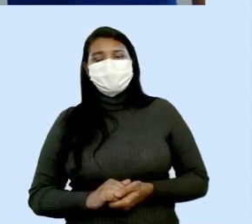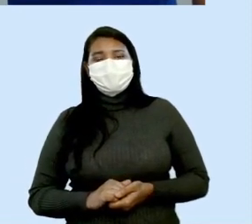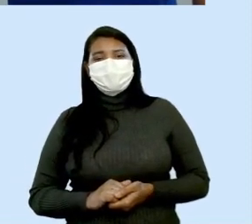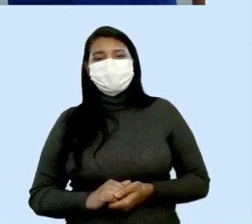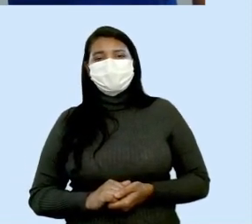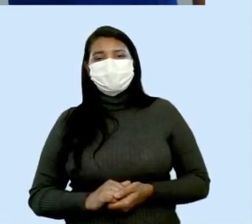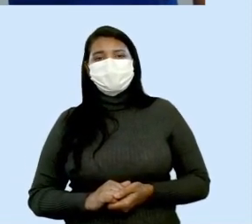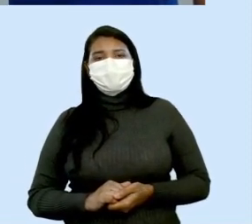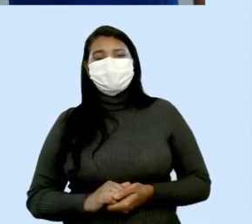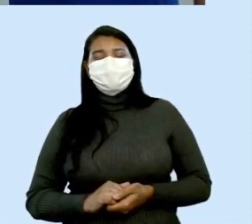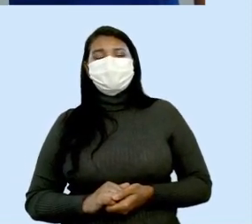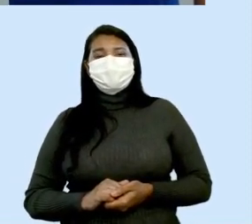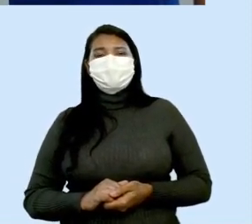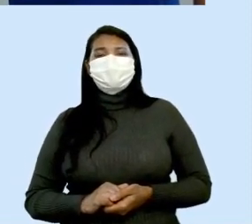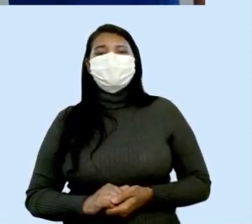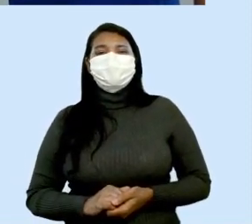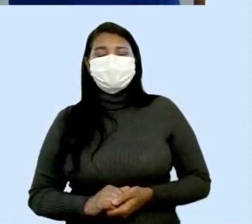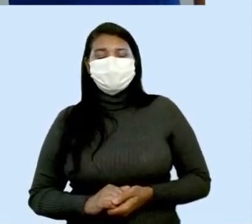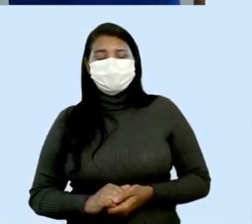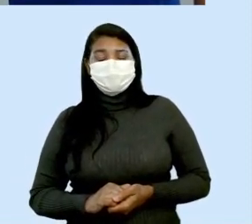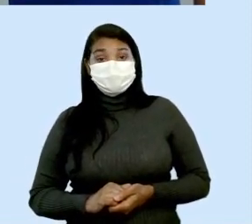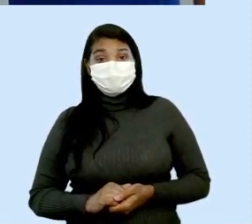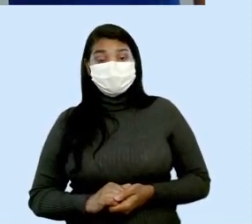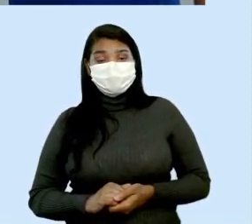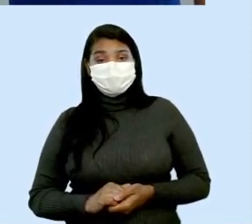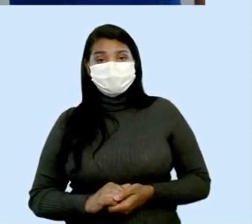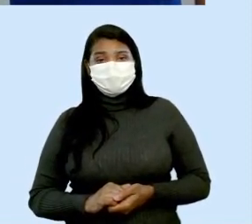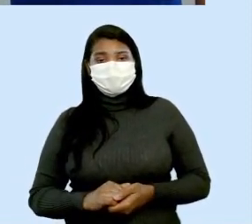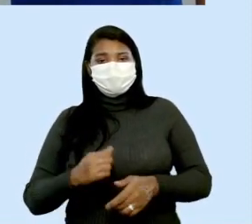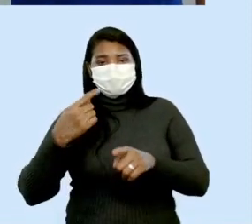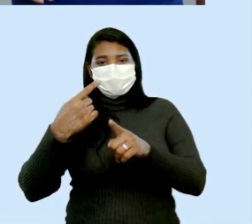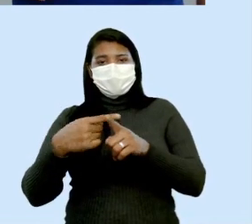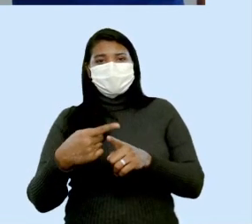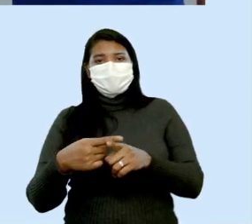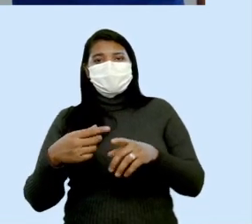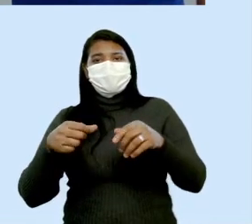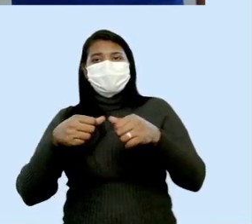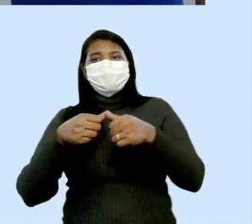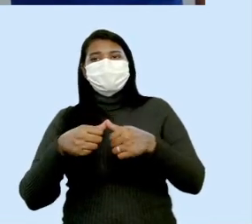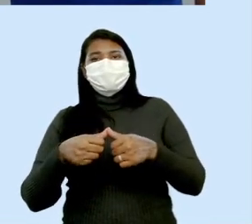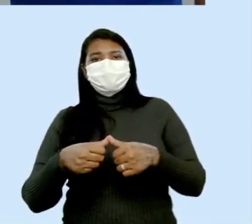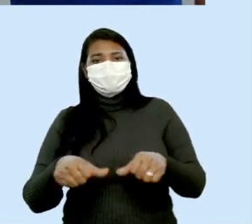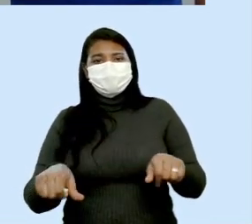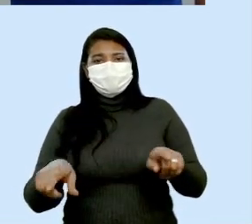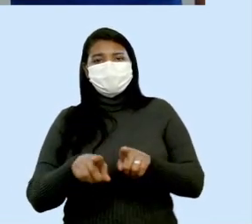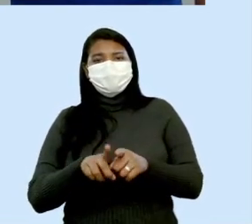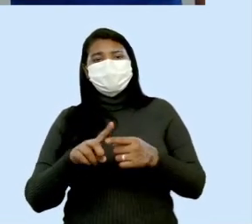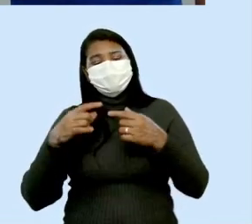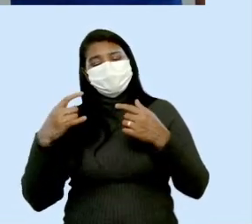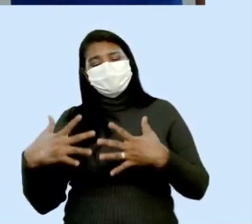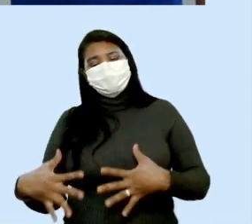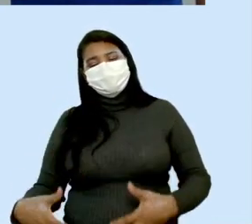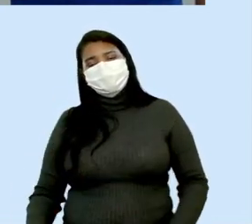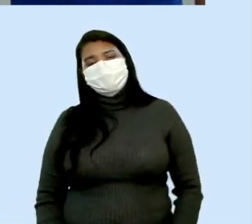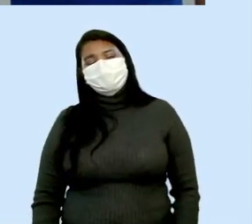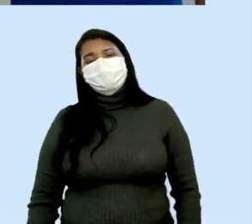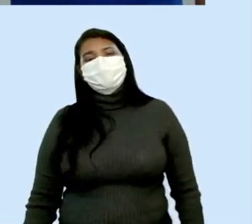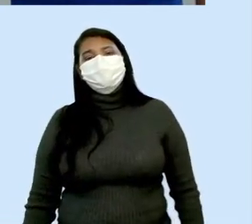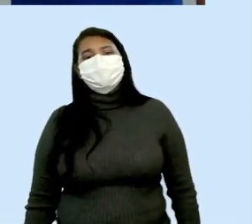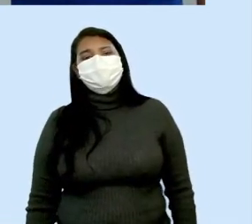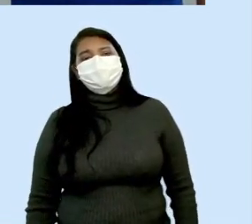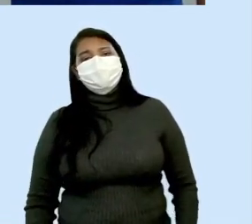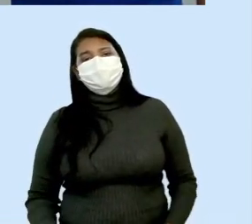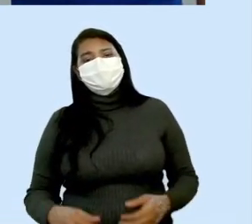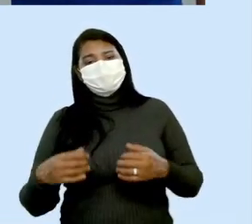Why was he angry? Porque ele estava chateado ou abusado.